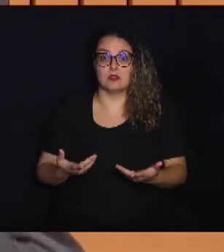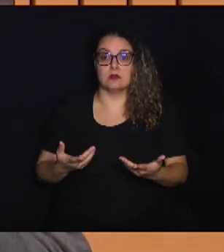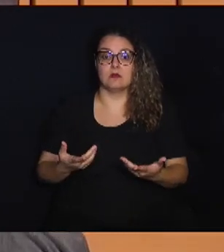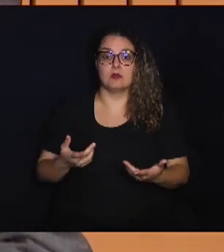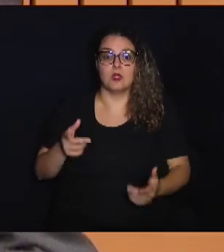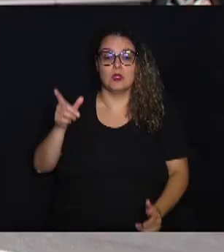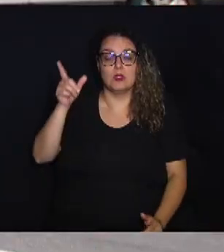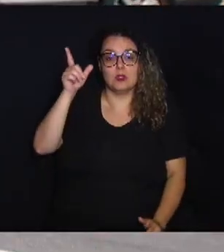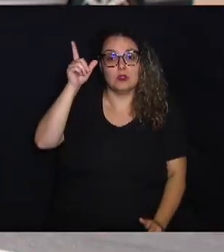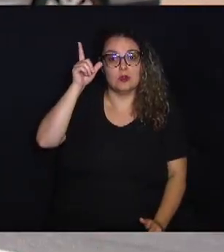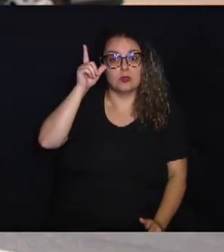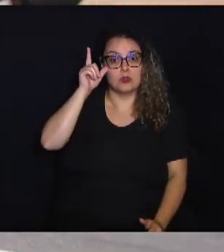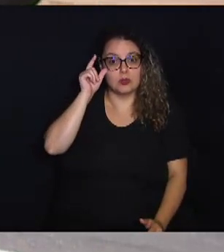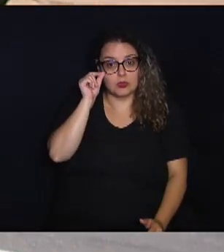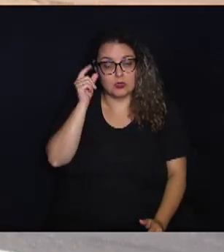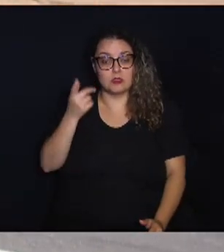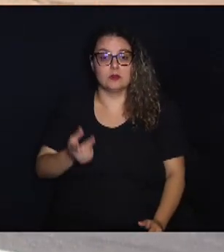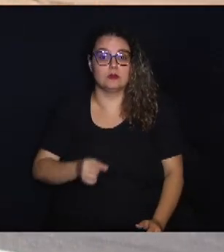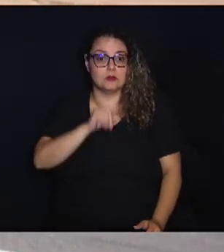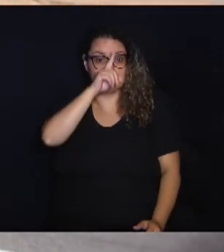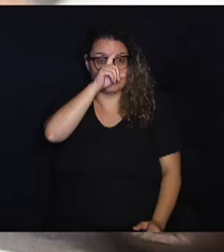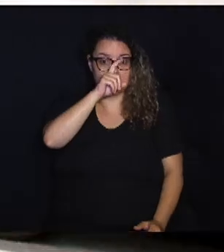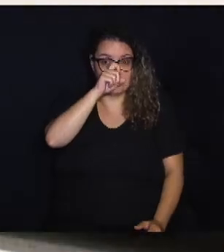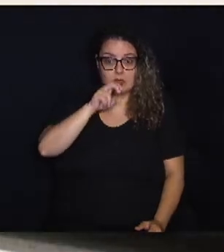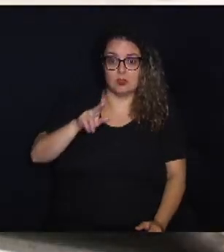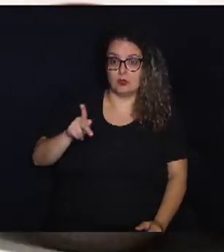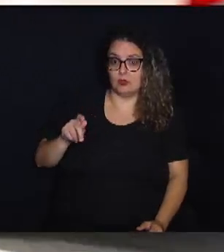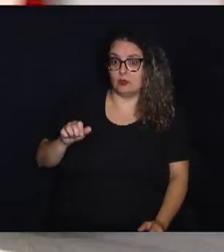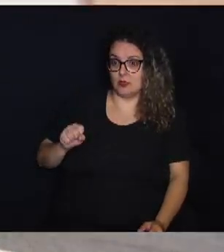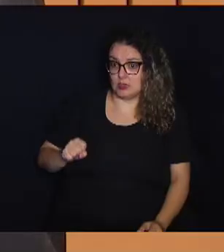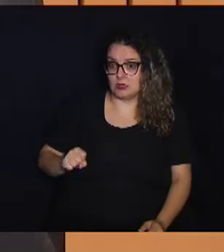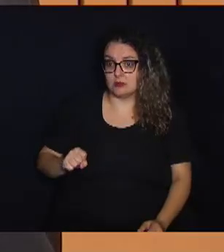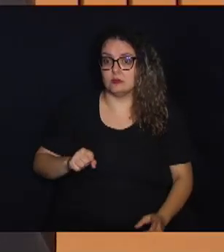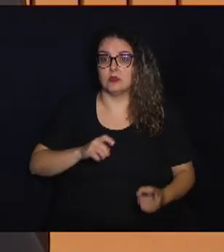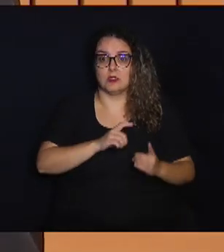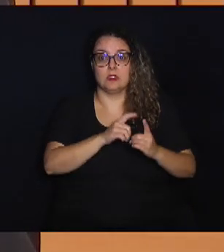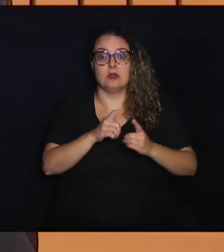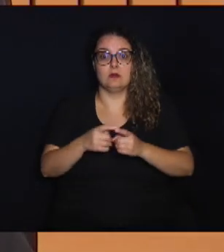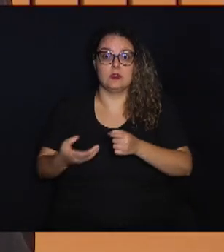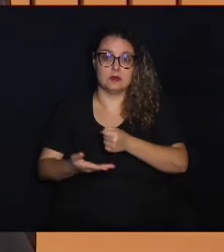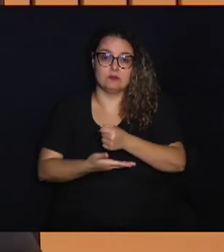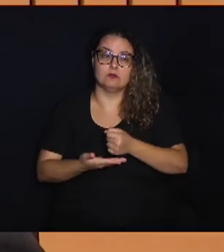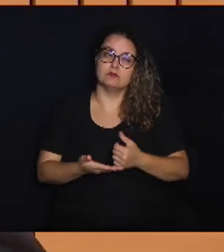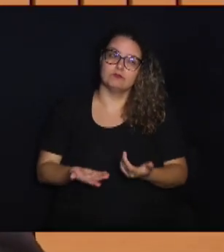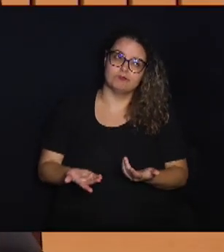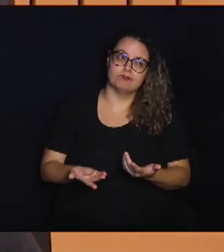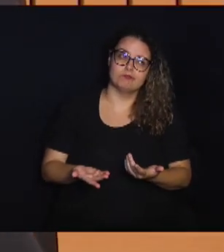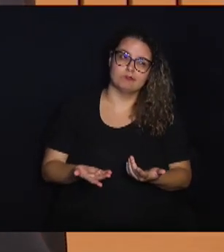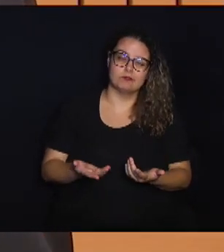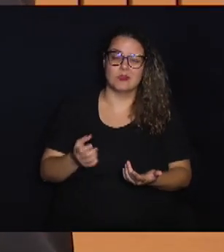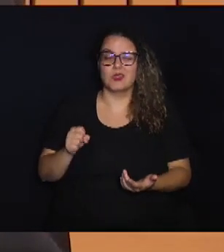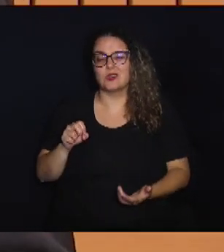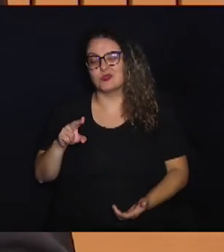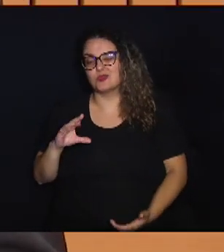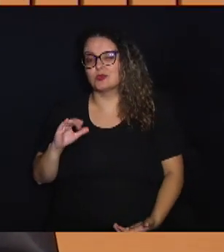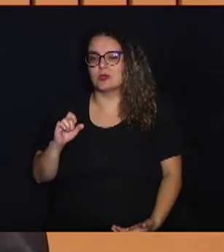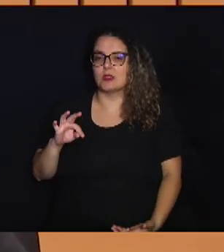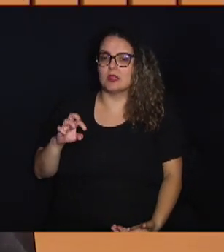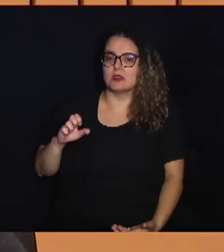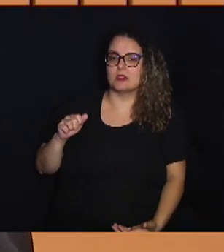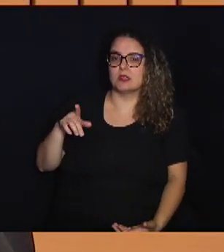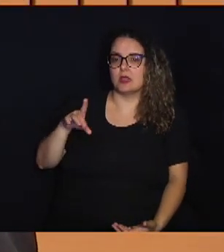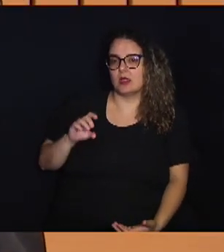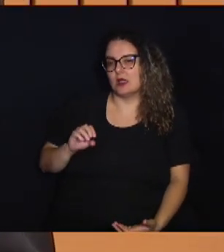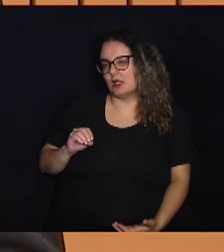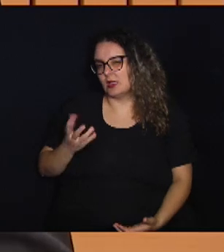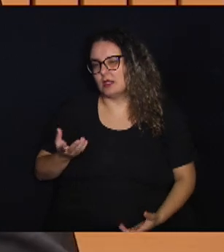desafogar os hospitais, as UPAs. Então, como a atenção básica muitas vezes é, vamos dizer assim, sucateada, não recebe a